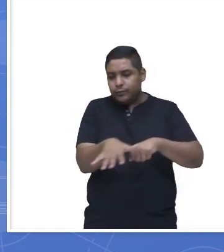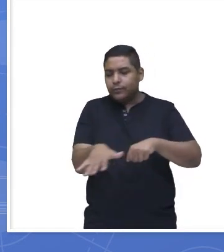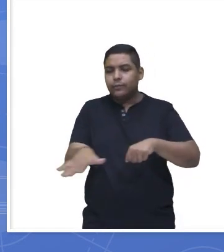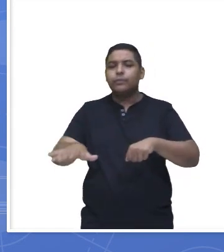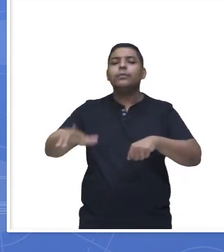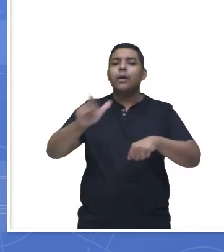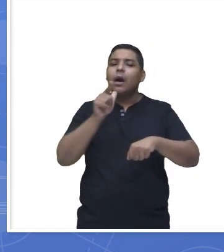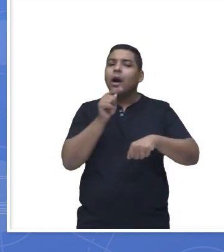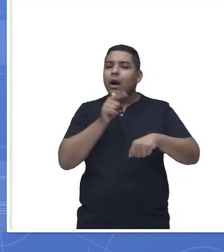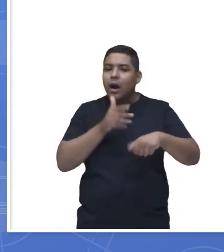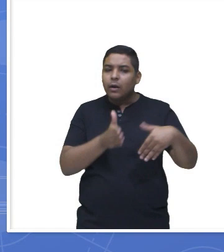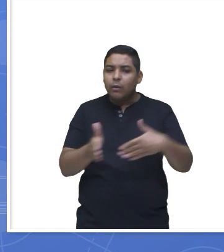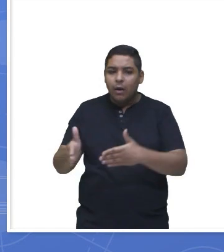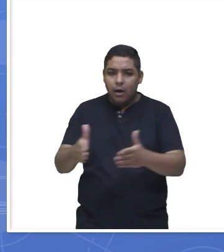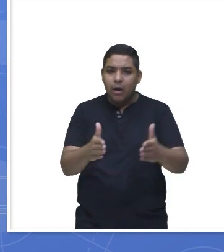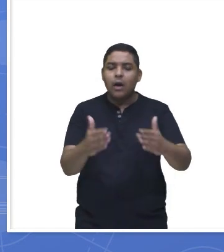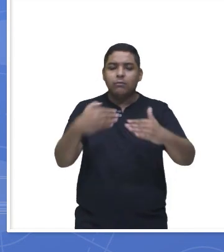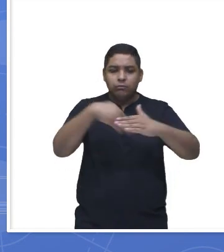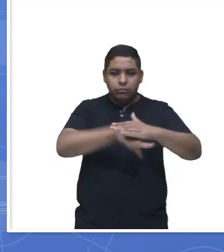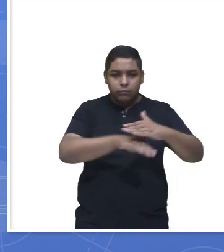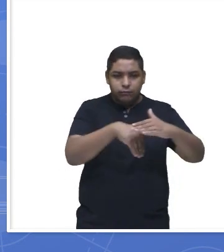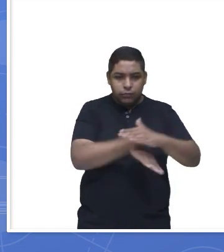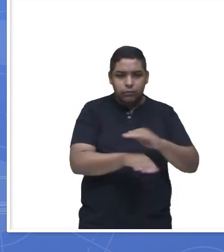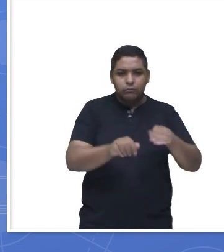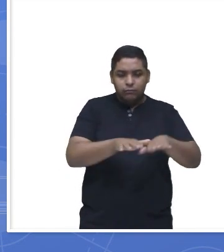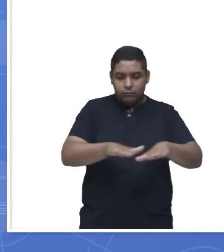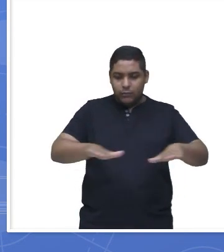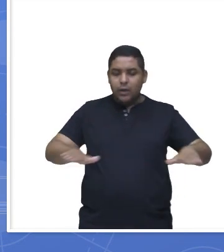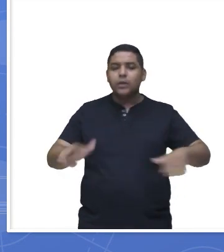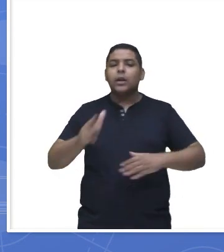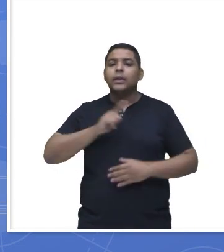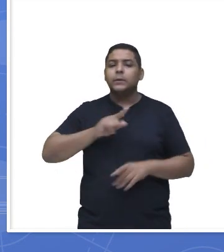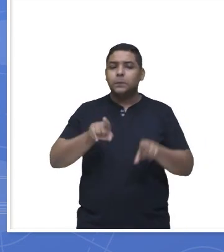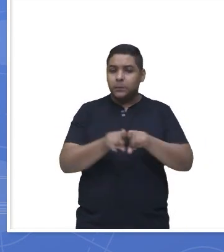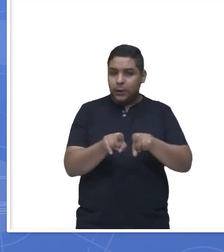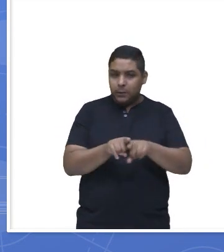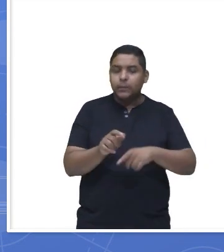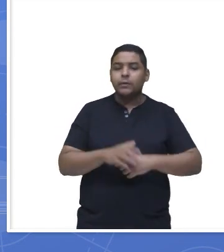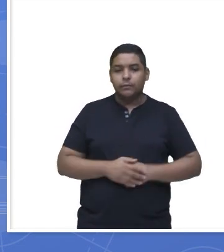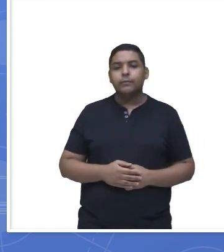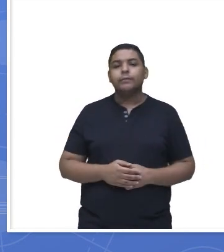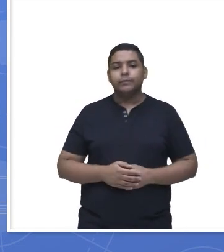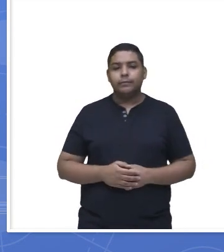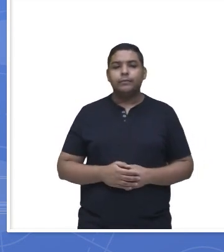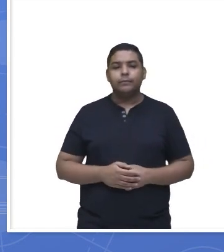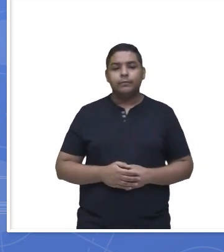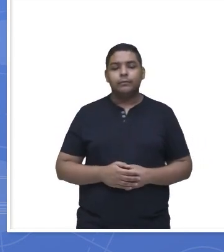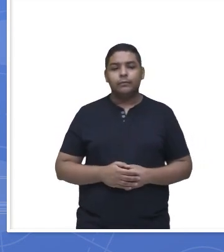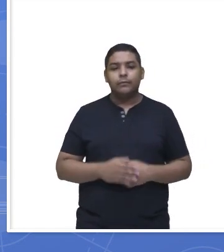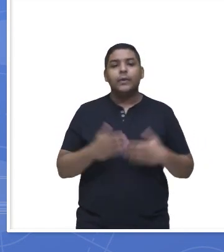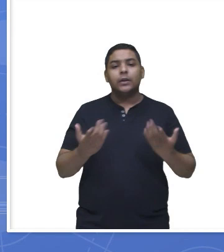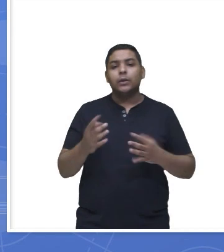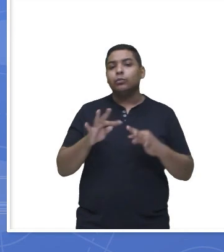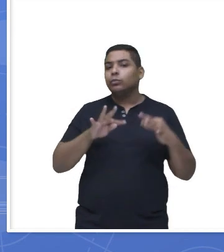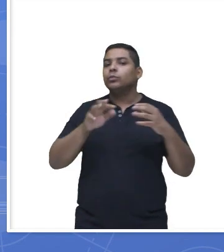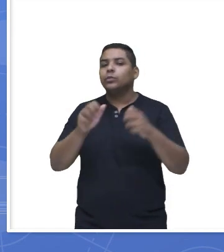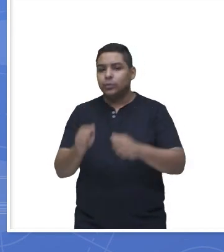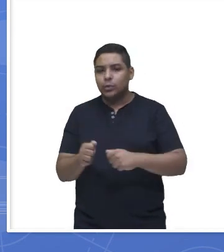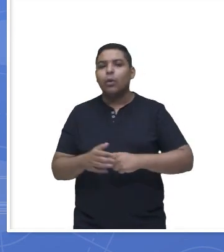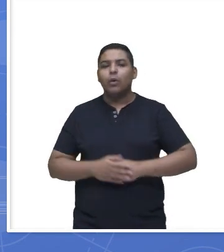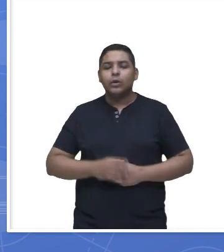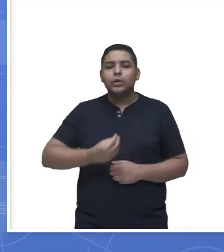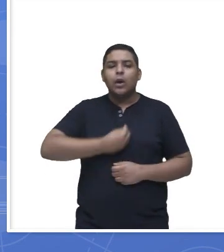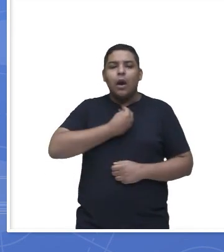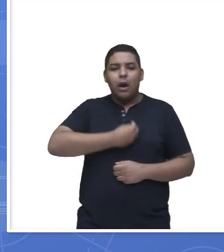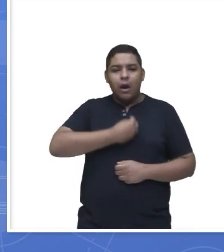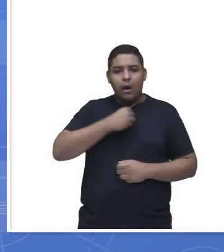as reservas de águas subterrâneas, e da mesma forma que contaminou o solo, contamina a água. Então, todas as formas de seres